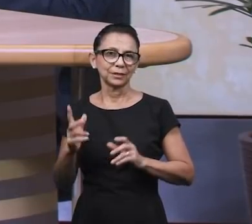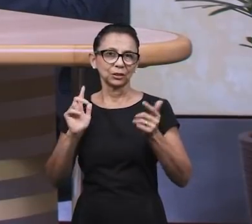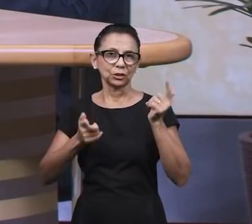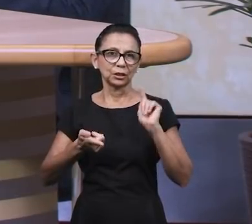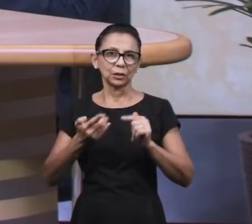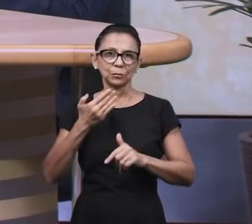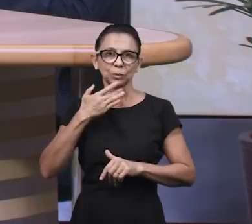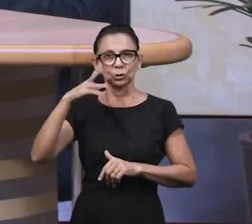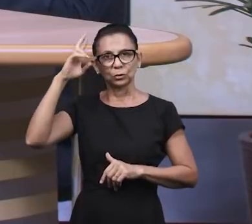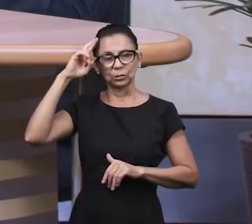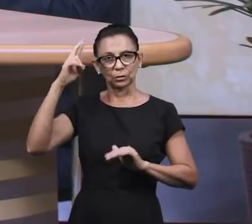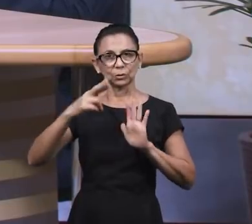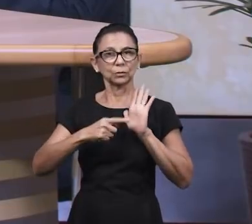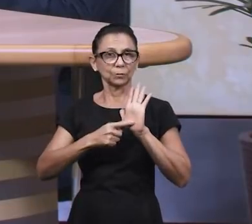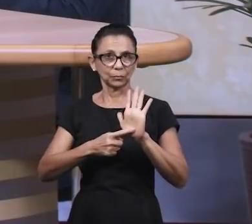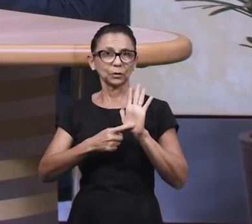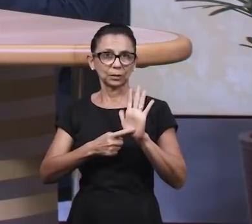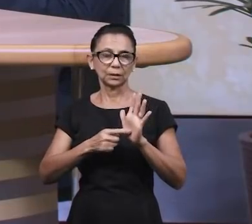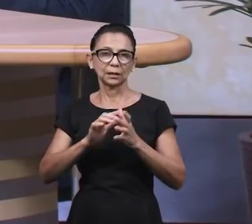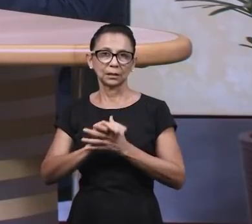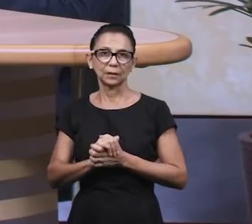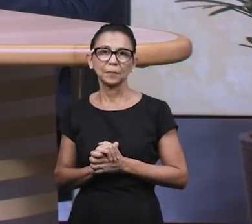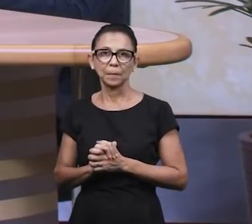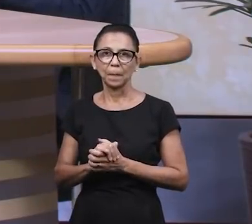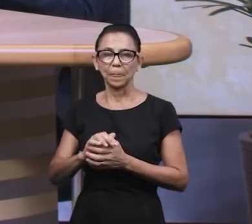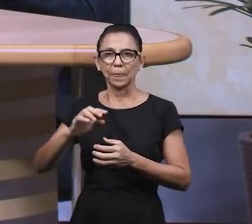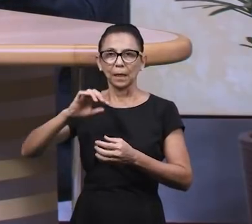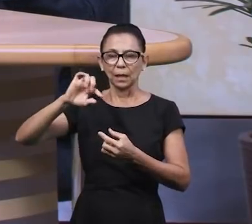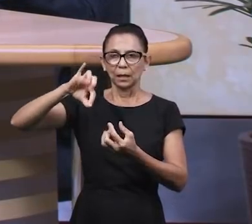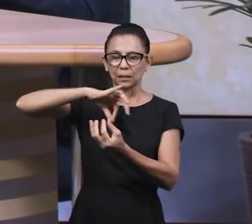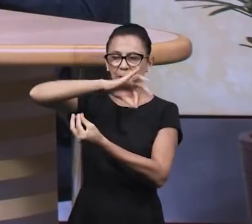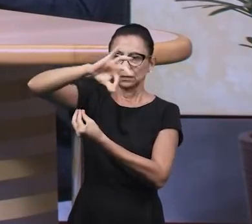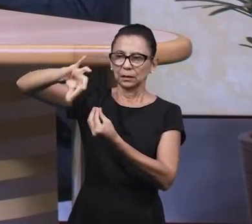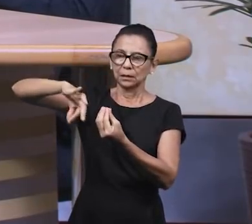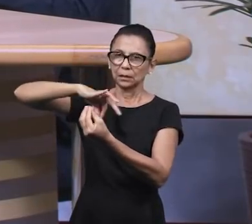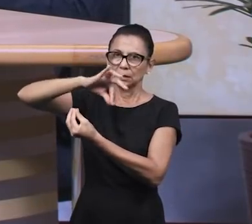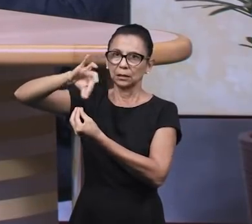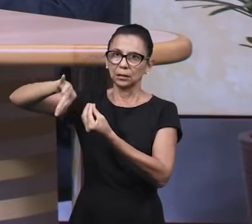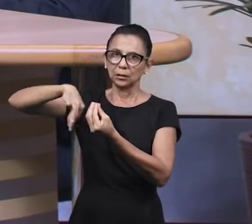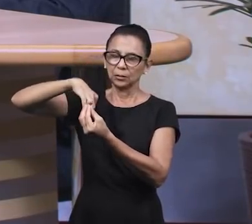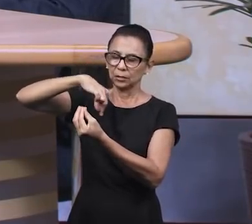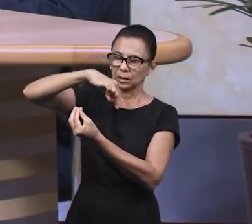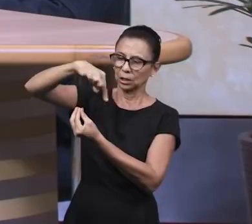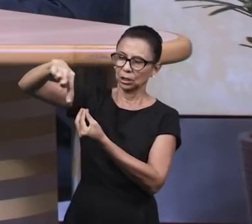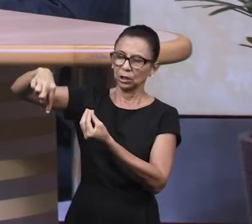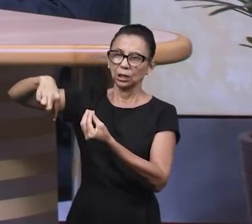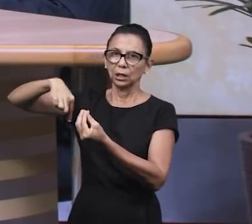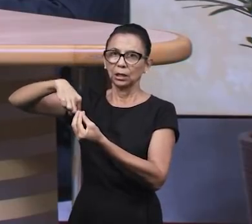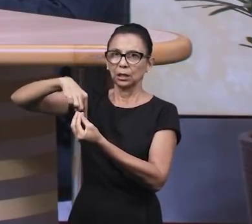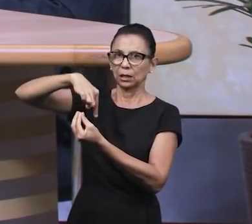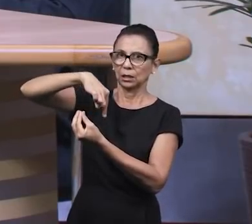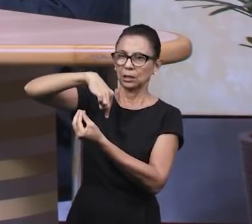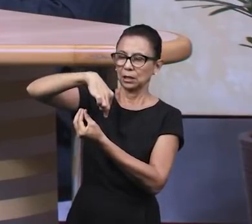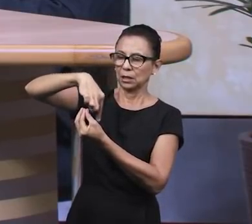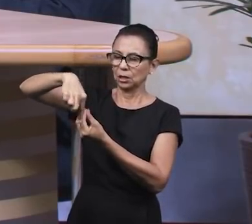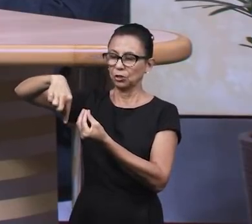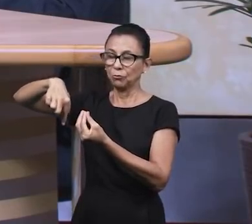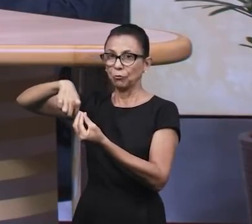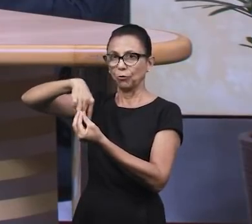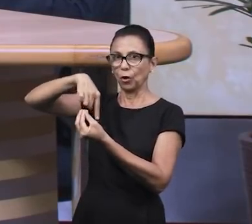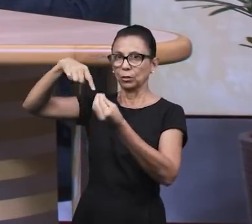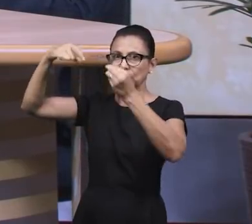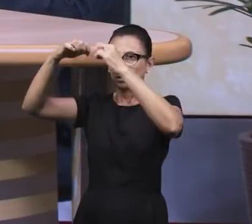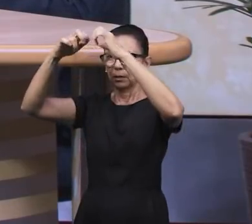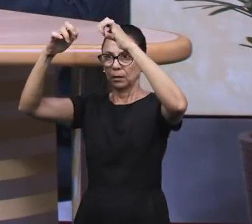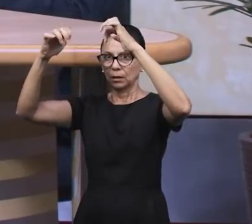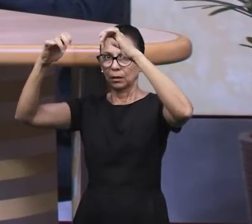Deus mostrasse para ele que ao redor do velo de lã iria cair o orvalho, mas não iria cair o orvalho sobre o velo de